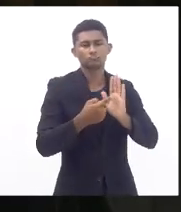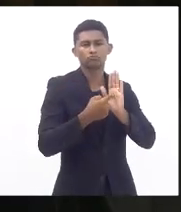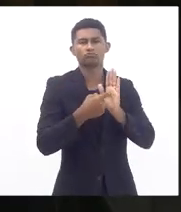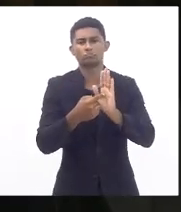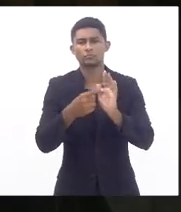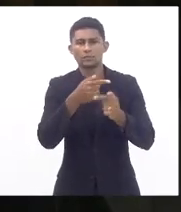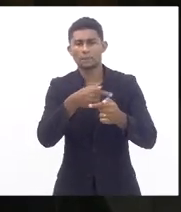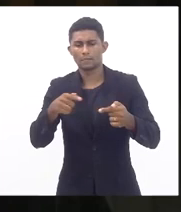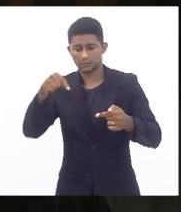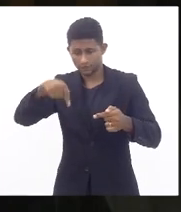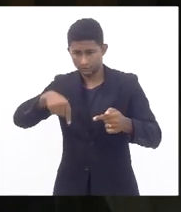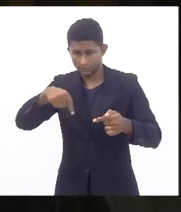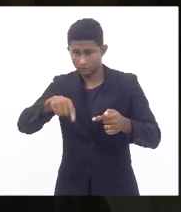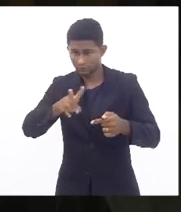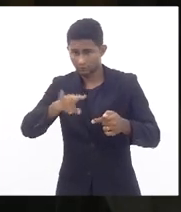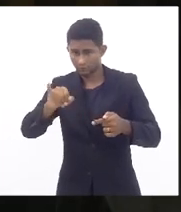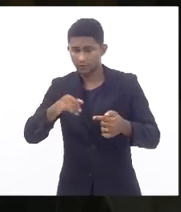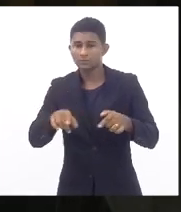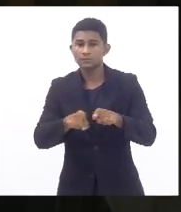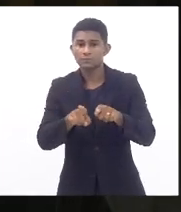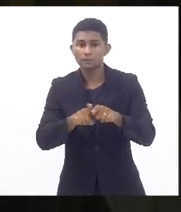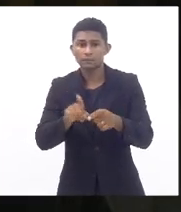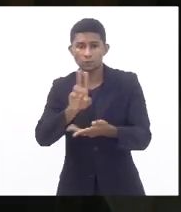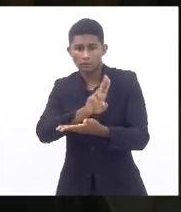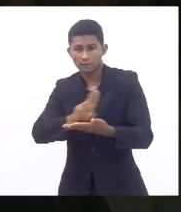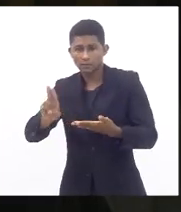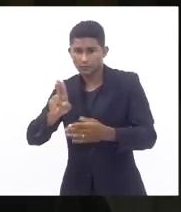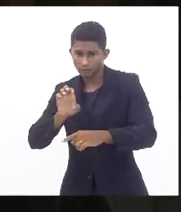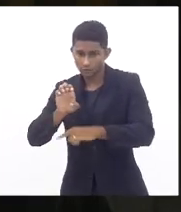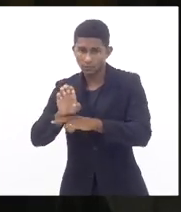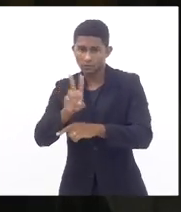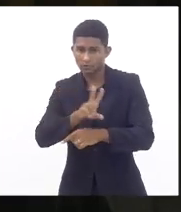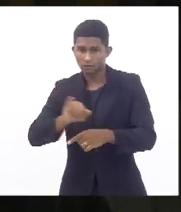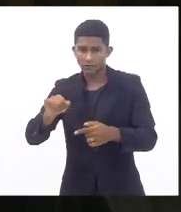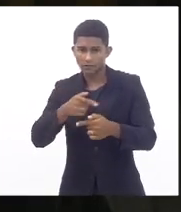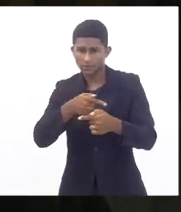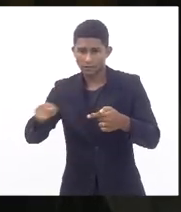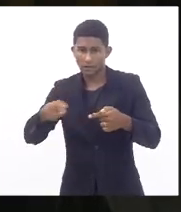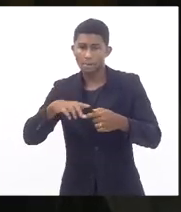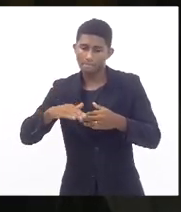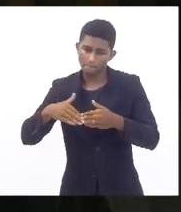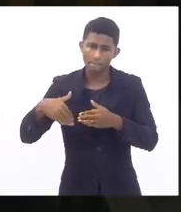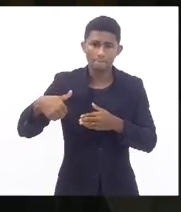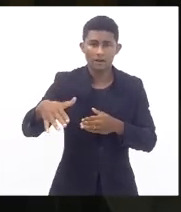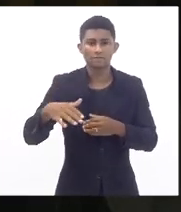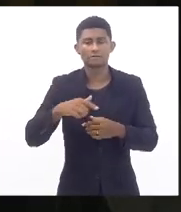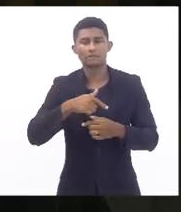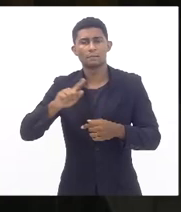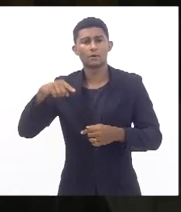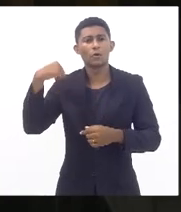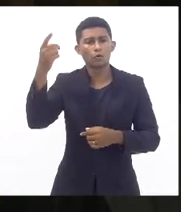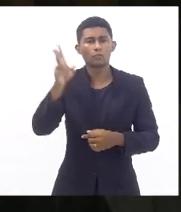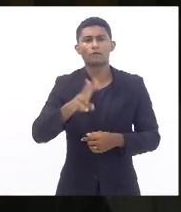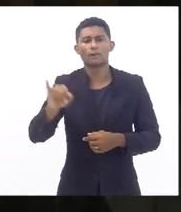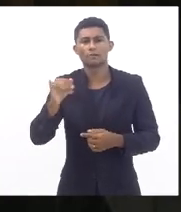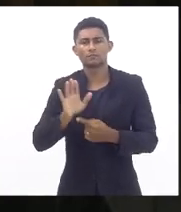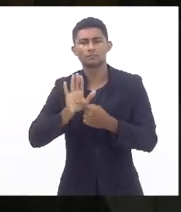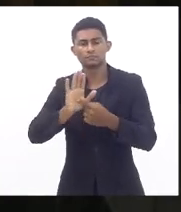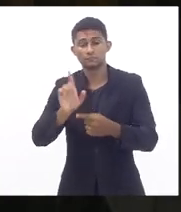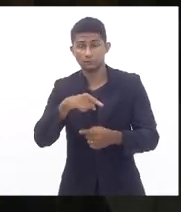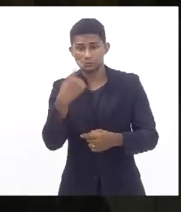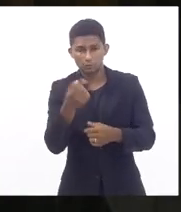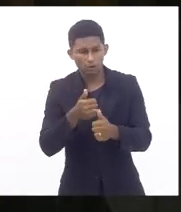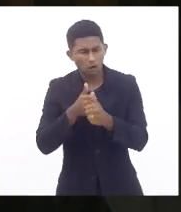essa semana, e que das universidades estaduais também vai ser publicado nas próximas semanas. A gente está acompanhando de perto, essa é uma questão